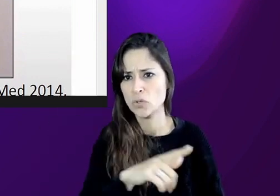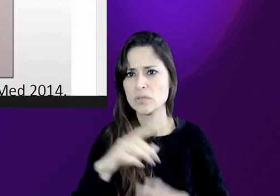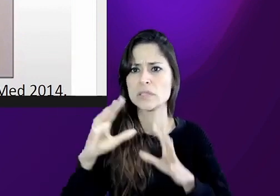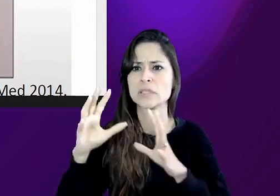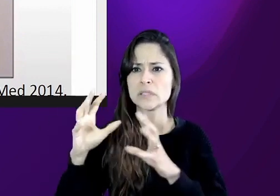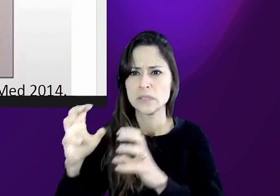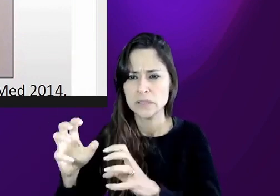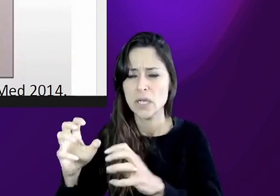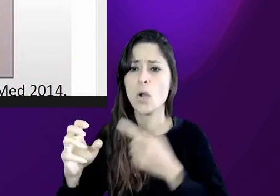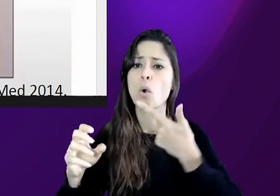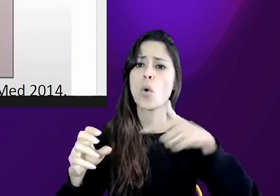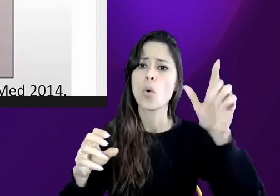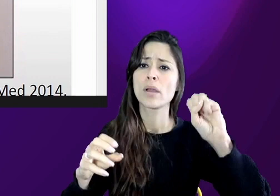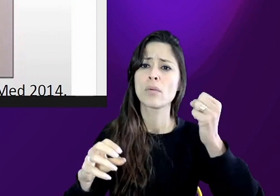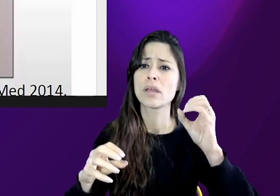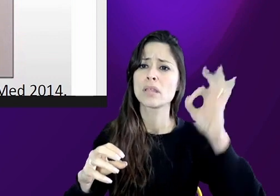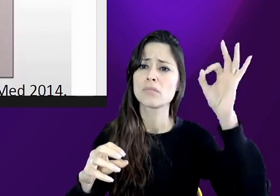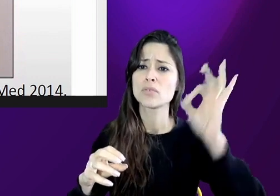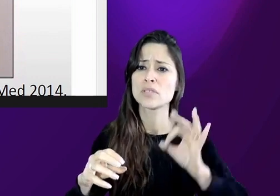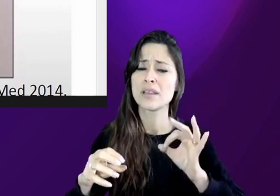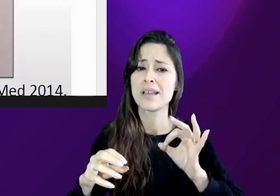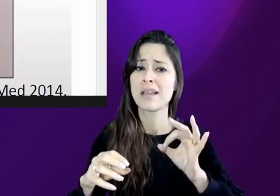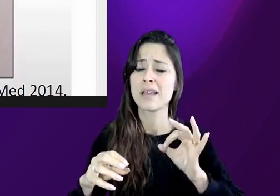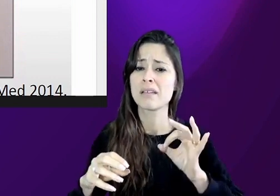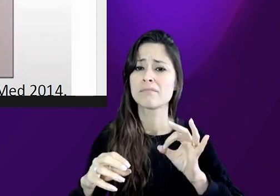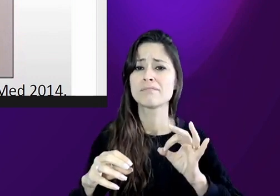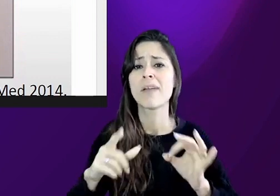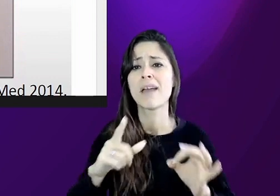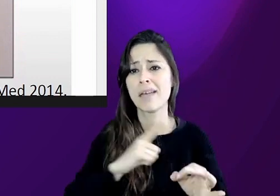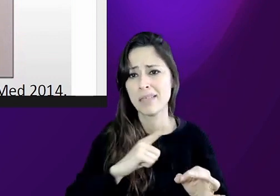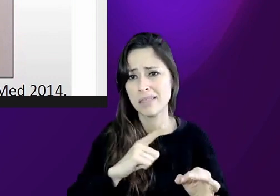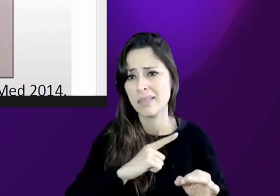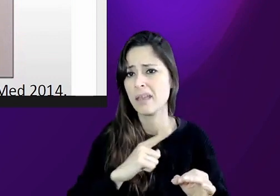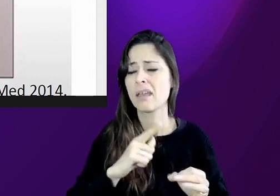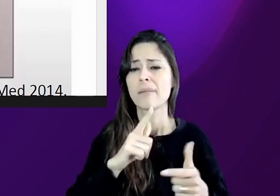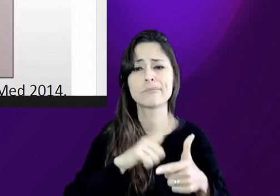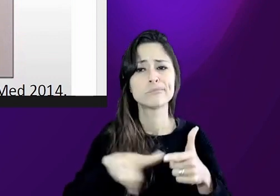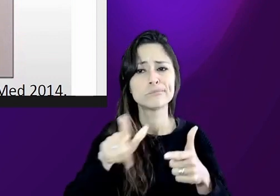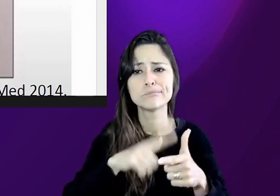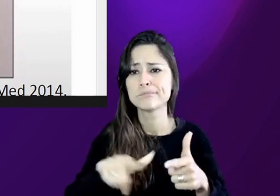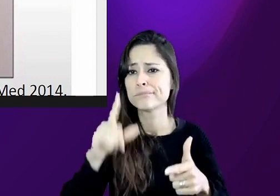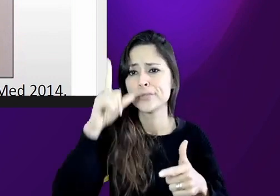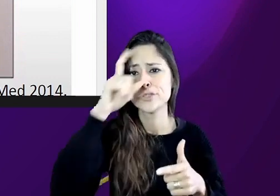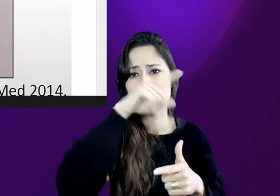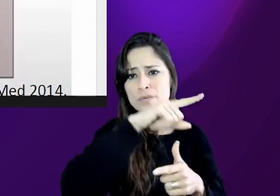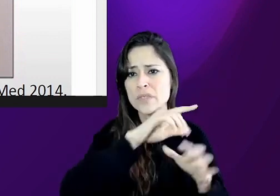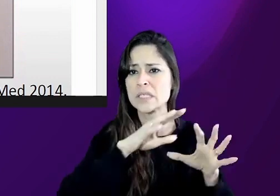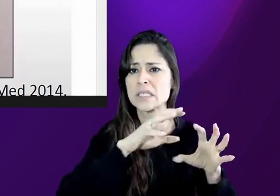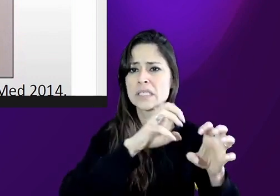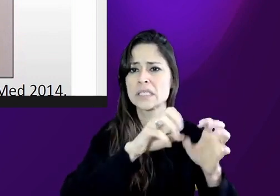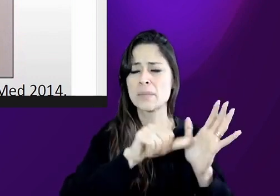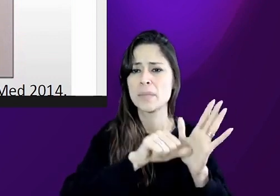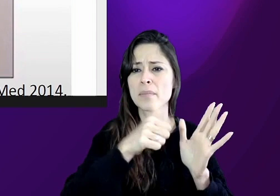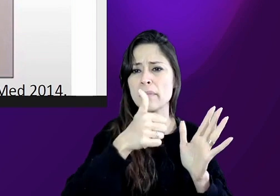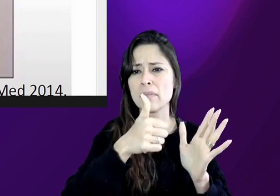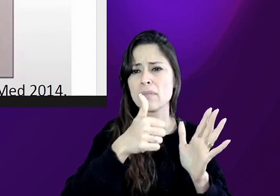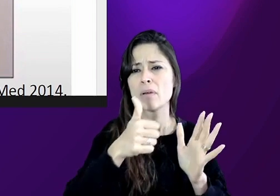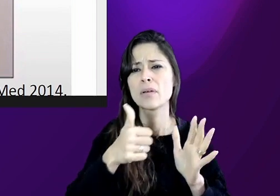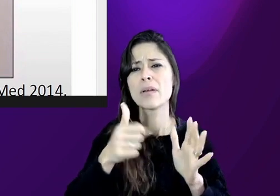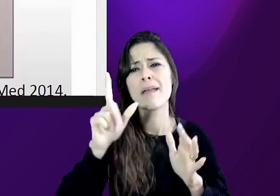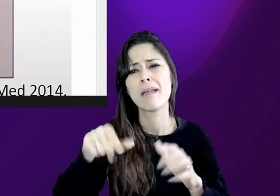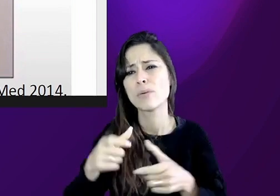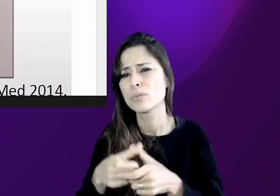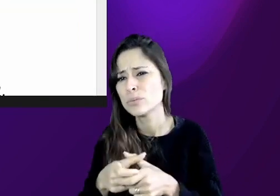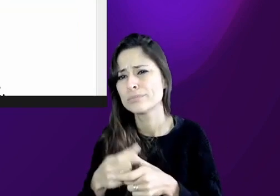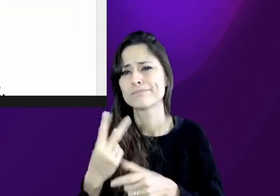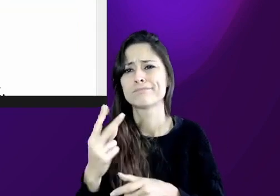outros 80%, na verdade, eles vão ter algum acometimento que vai tornar difícil a ressecção primária. Então, a gente está falando de um grupo muito seleto